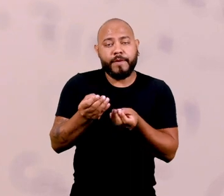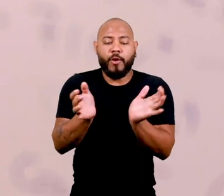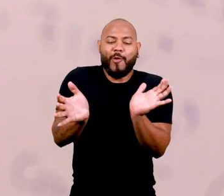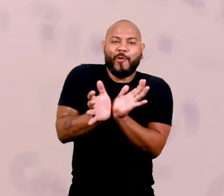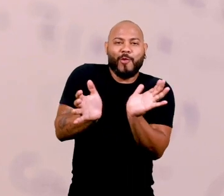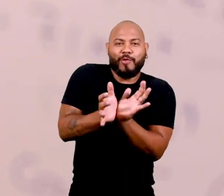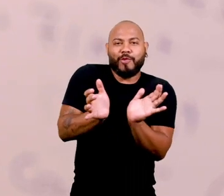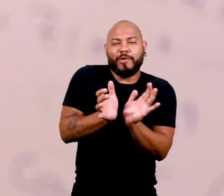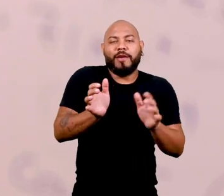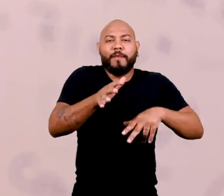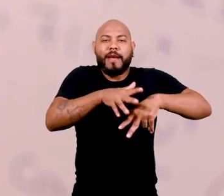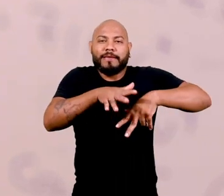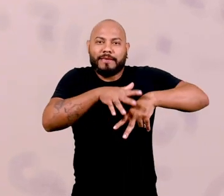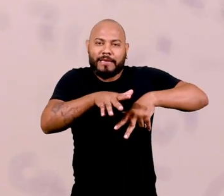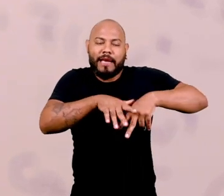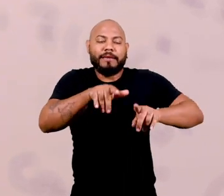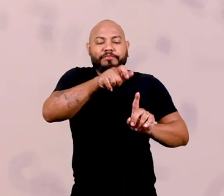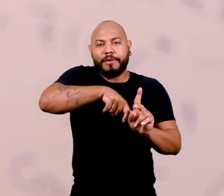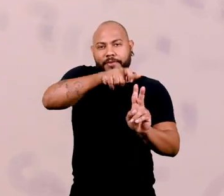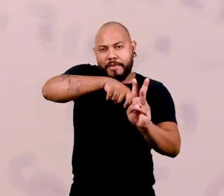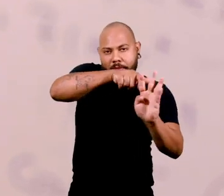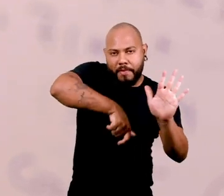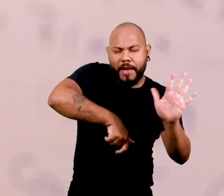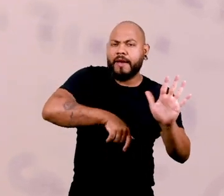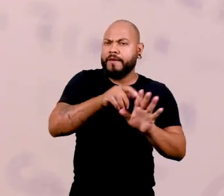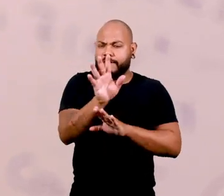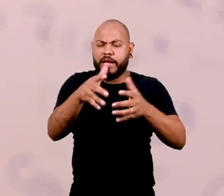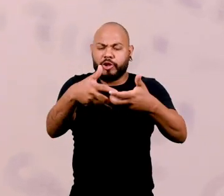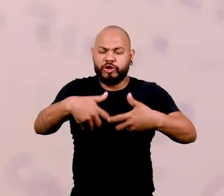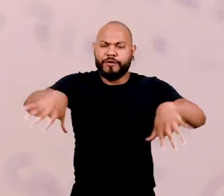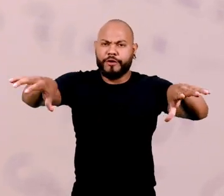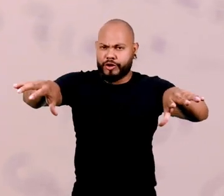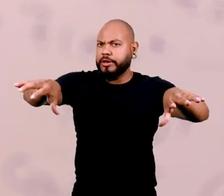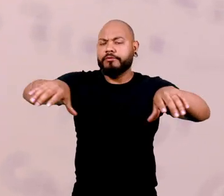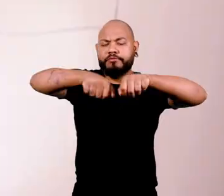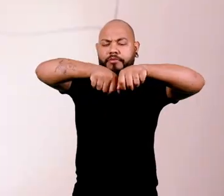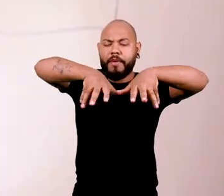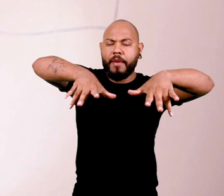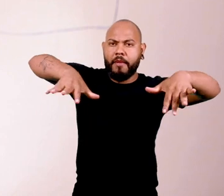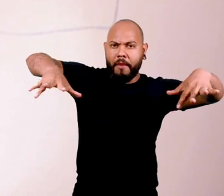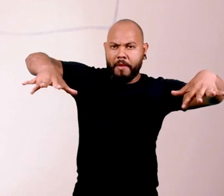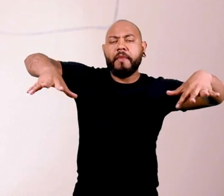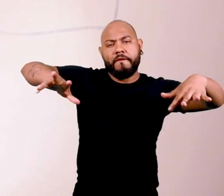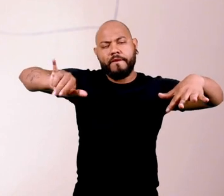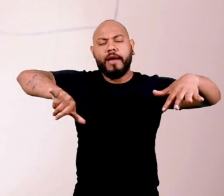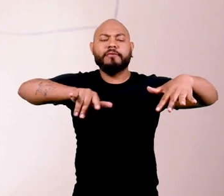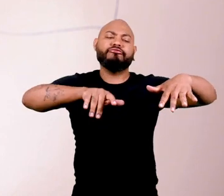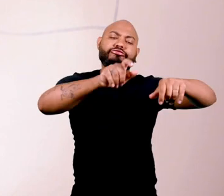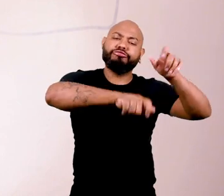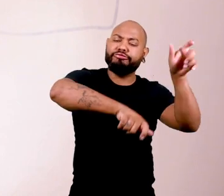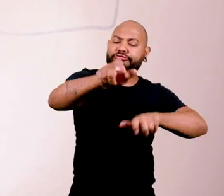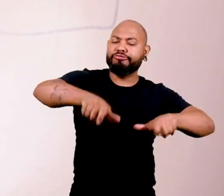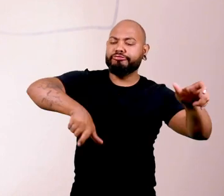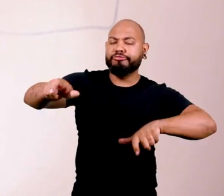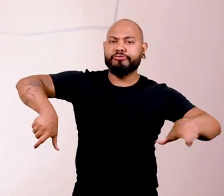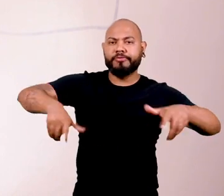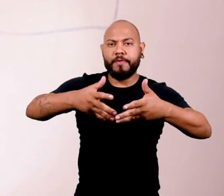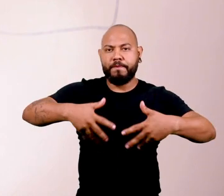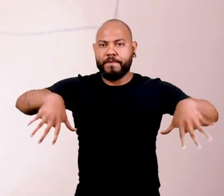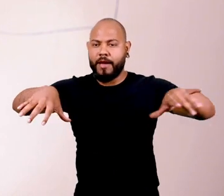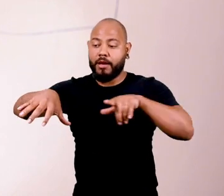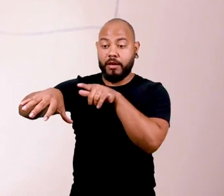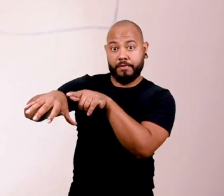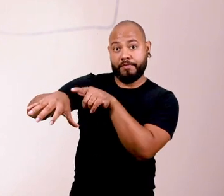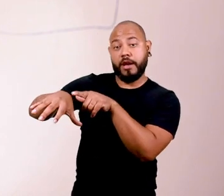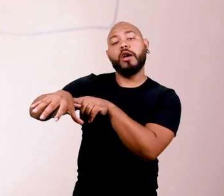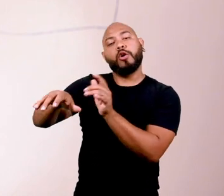grupo de pacientes, vai dividir de maneira aleatória, isso quer dizer randomizado. Então você vai separar, né, uma parte vai